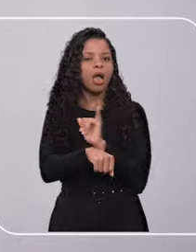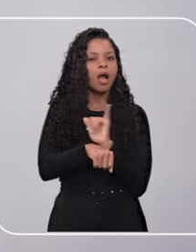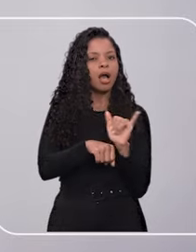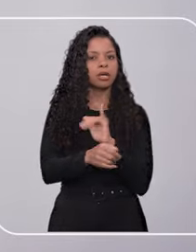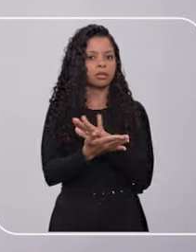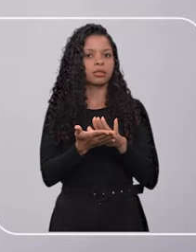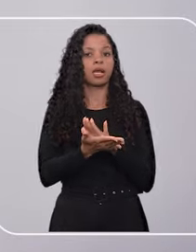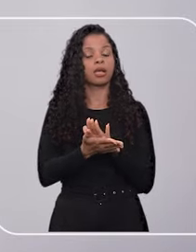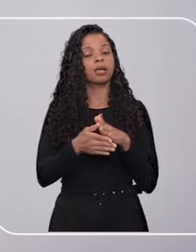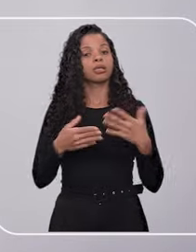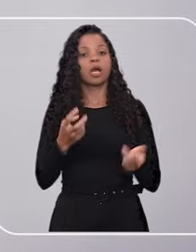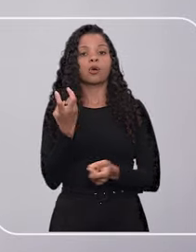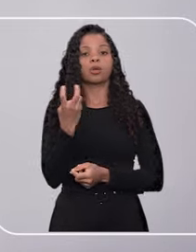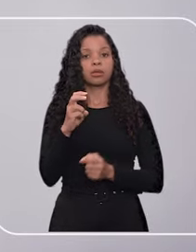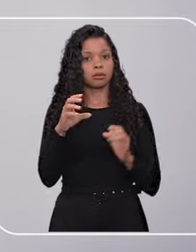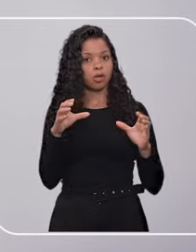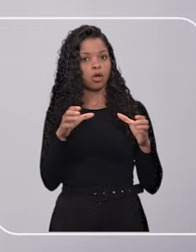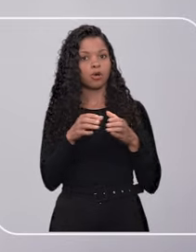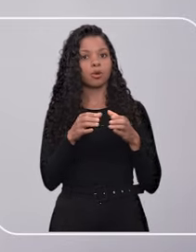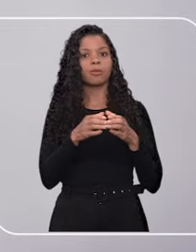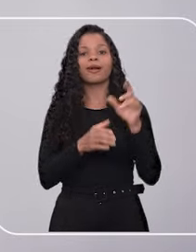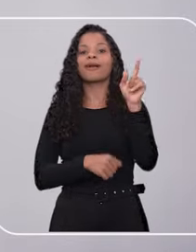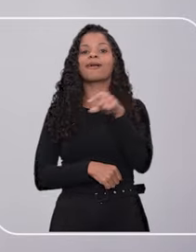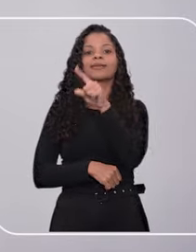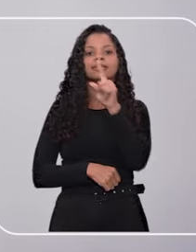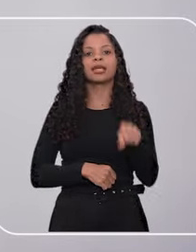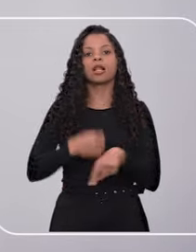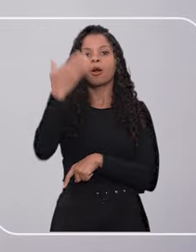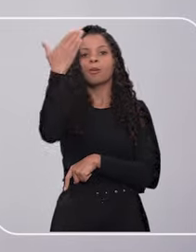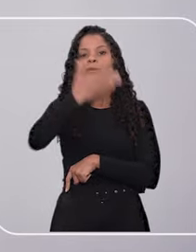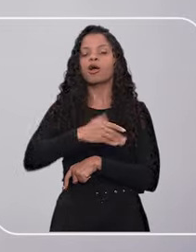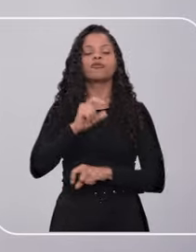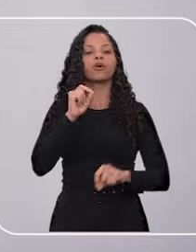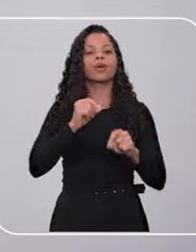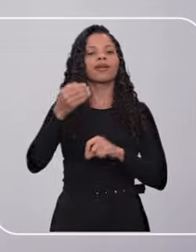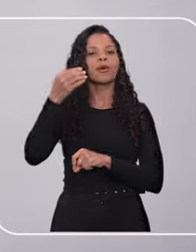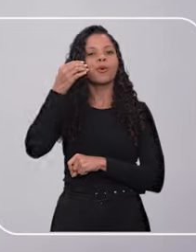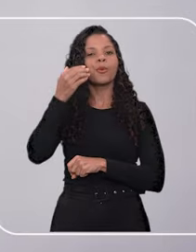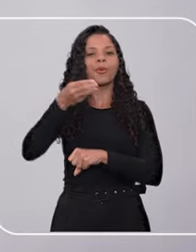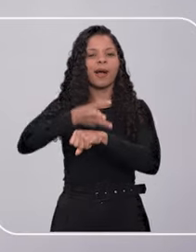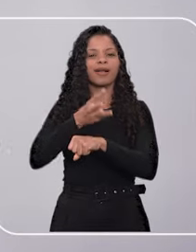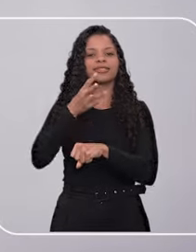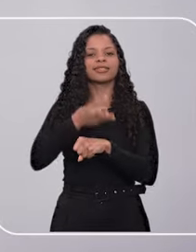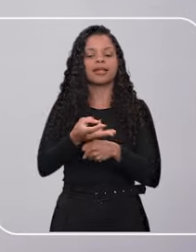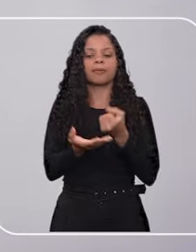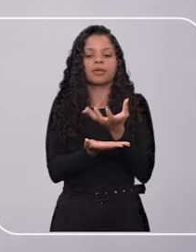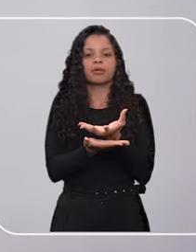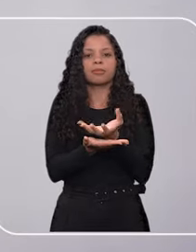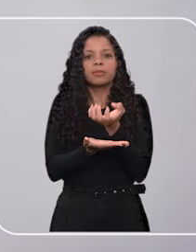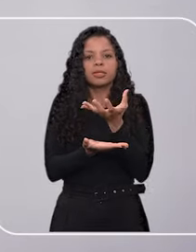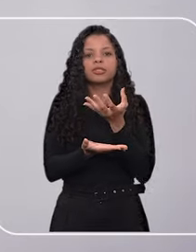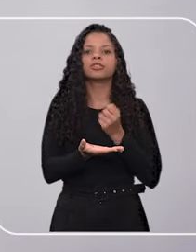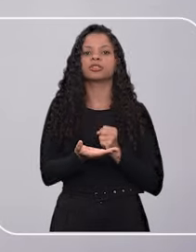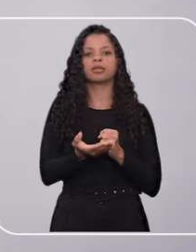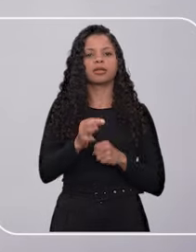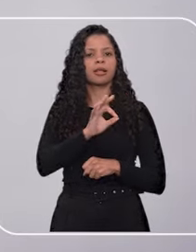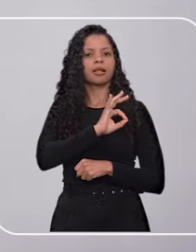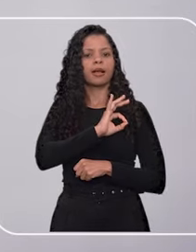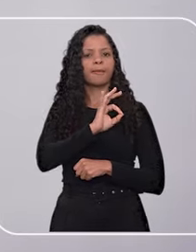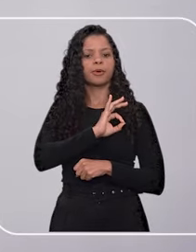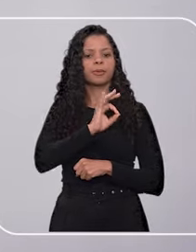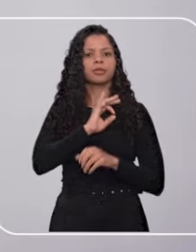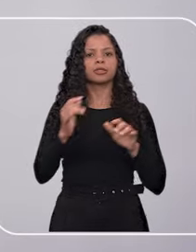esse entendimento a quinta turma invalidou como prova os prints de WhatsApp obtidos pela polícia em consulta